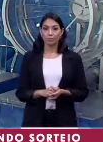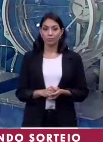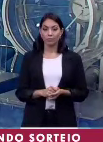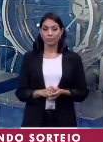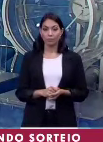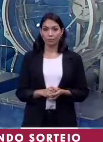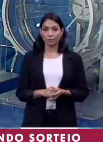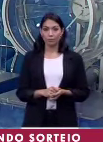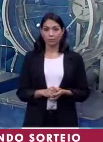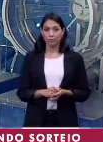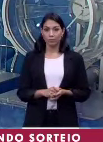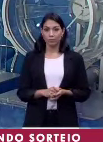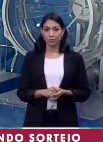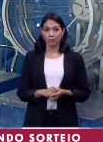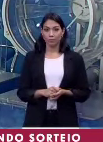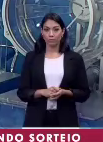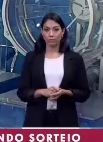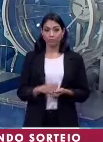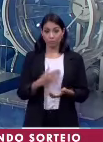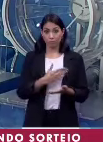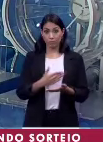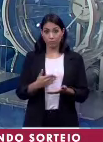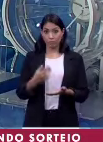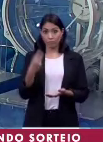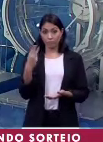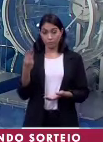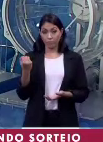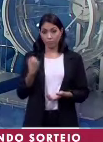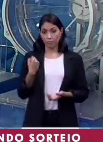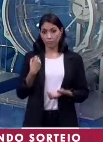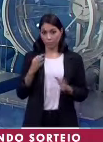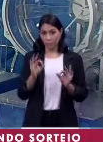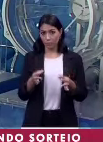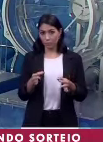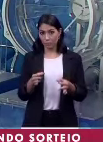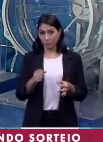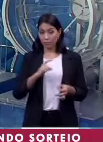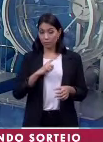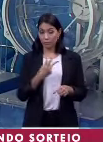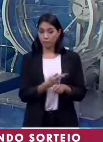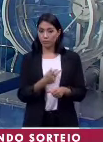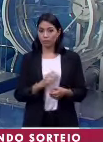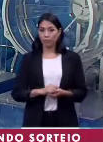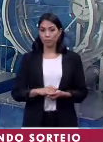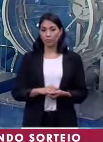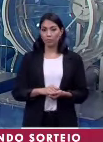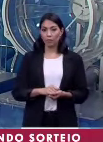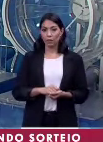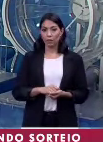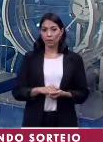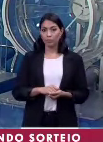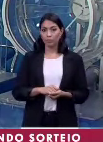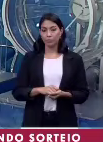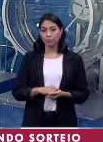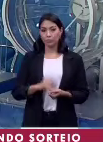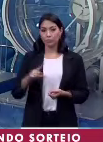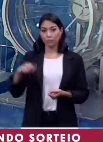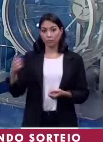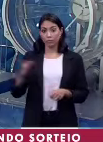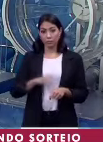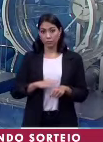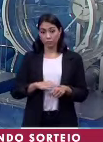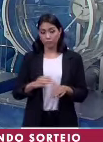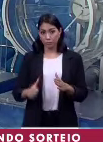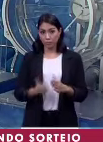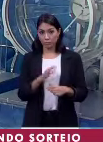ganha na dupla Sena já a partir de 3 acertos e após o primeiro sorteio o globo será reabastecido para a realização